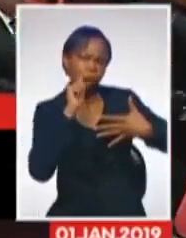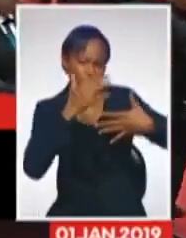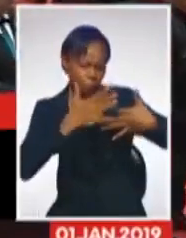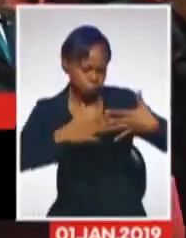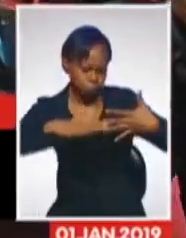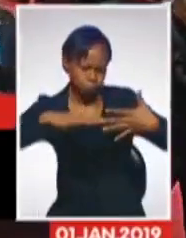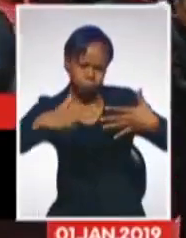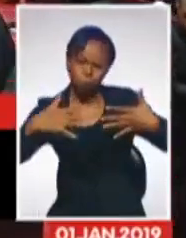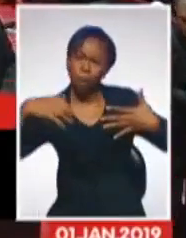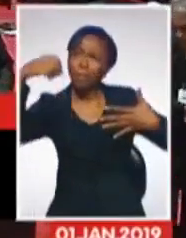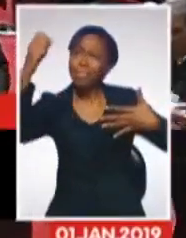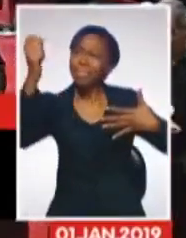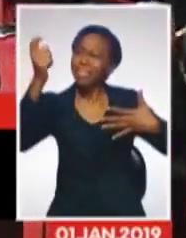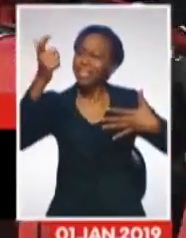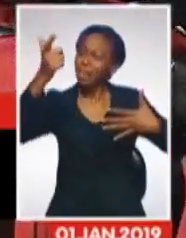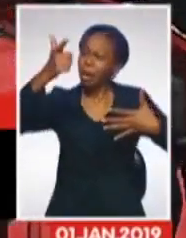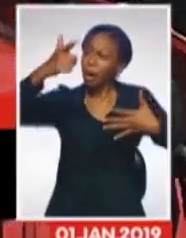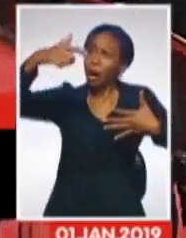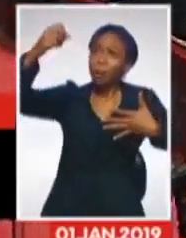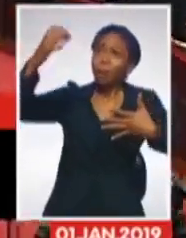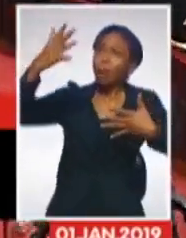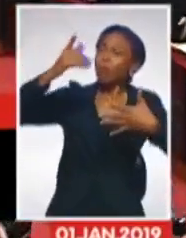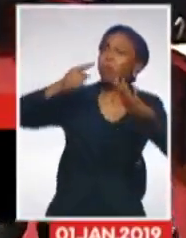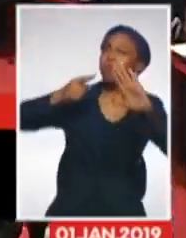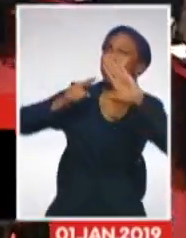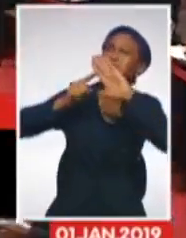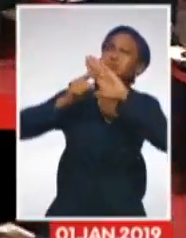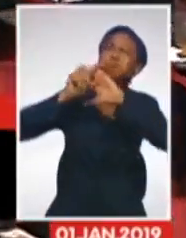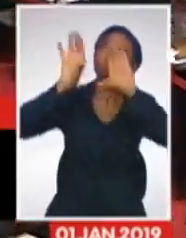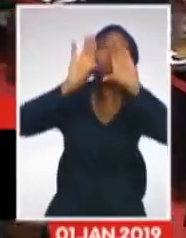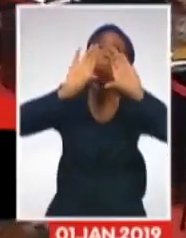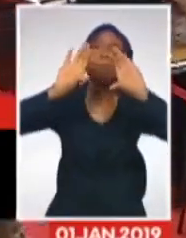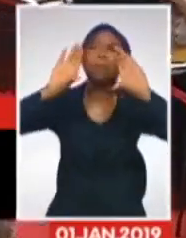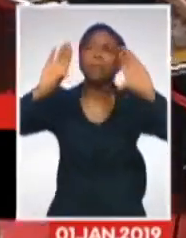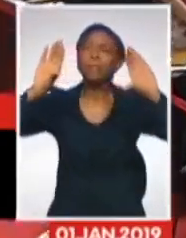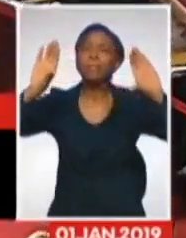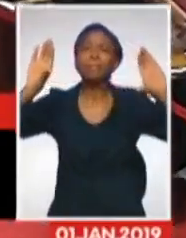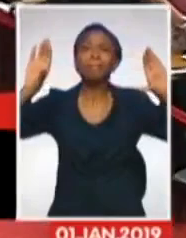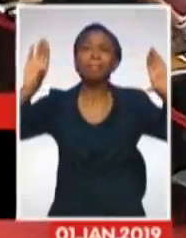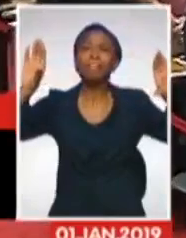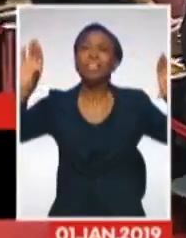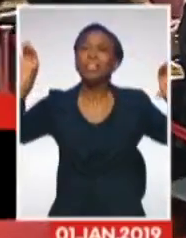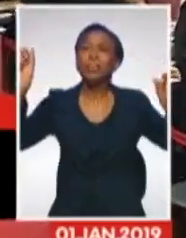do mar e a luz e o céu profundo,